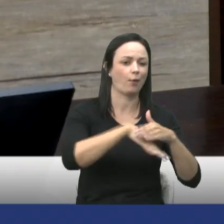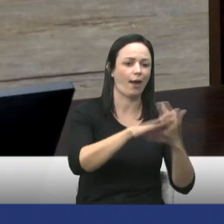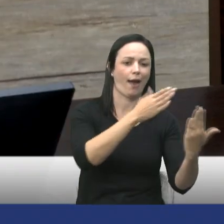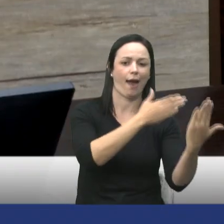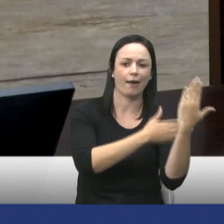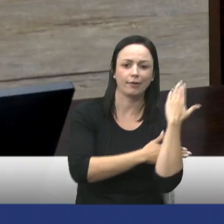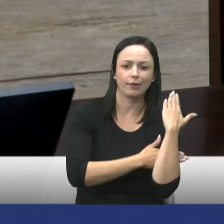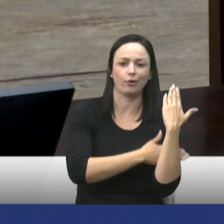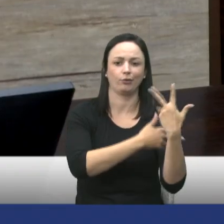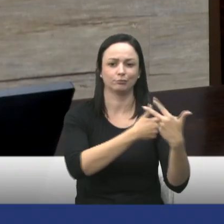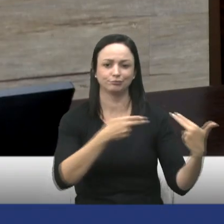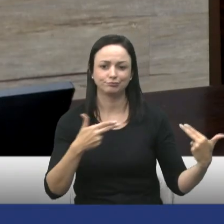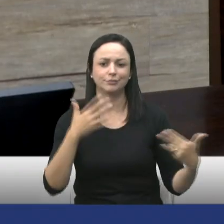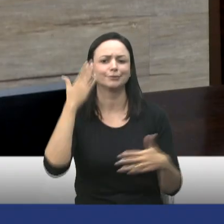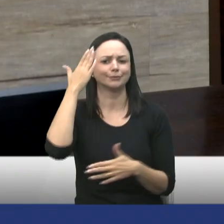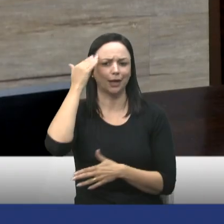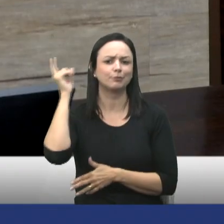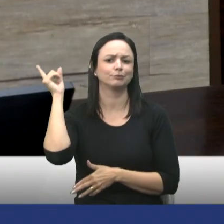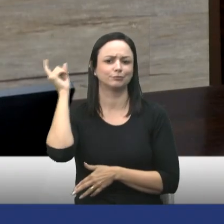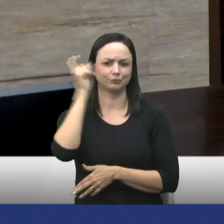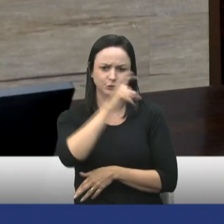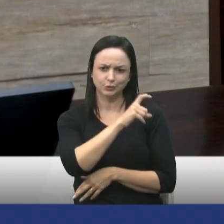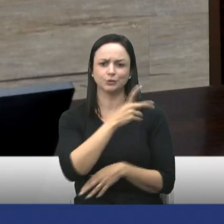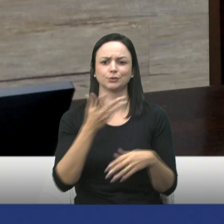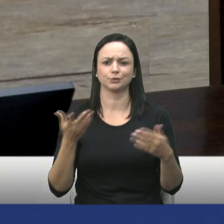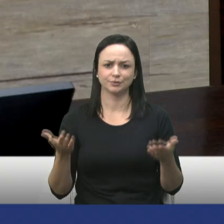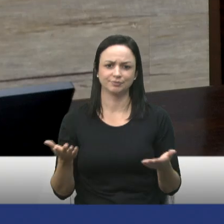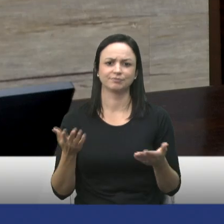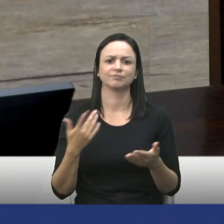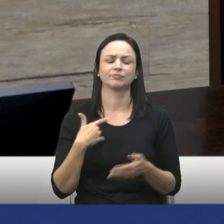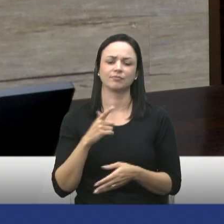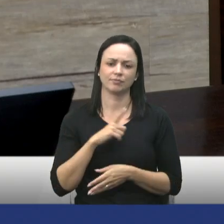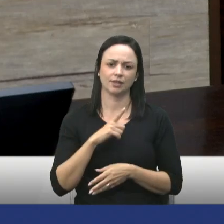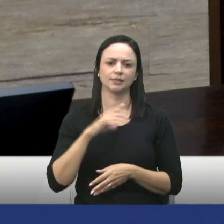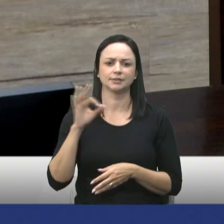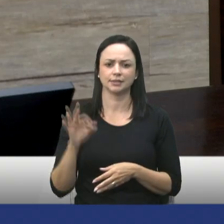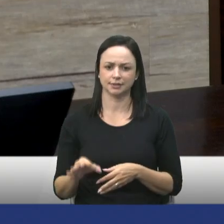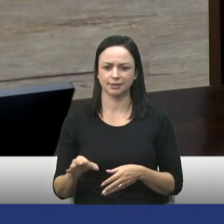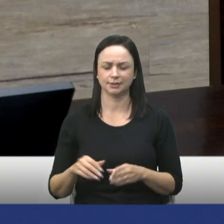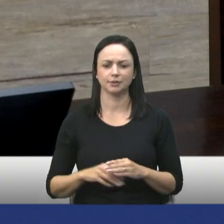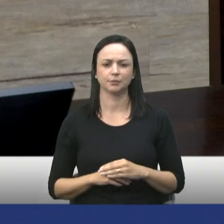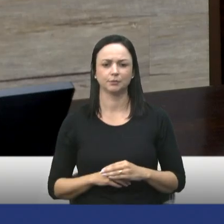né? Então a gente sabe dessa dificuldade, mas eu tenho certeza, né,